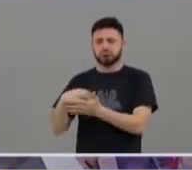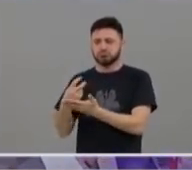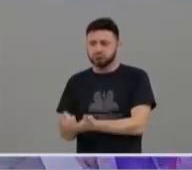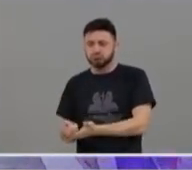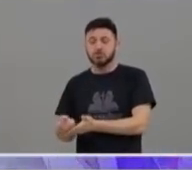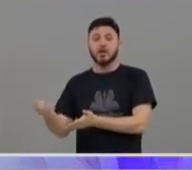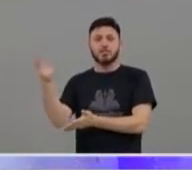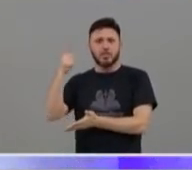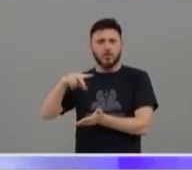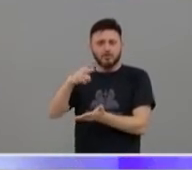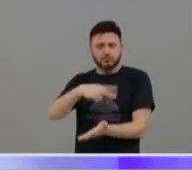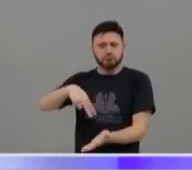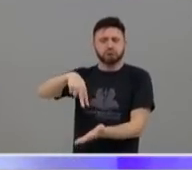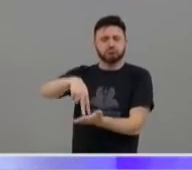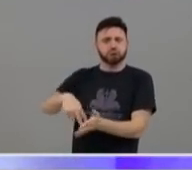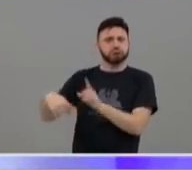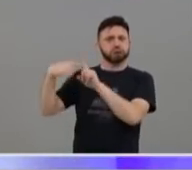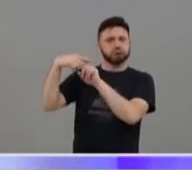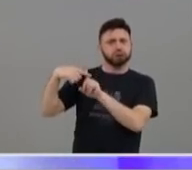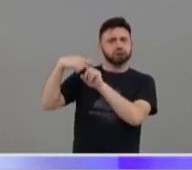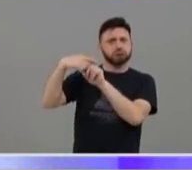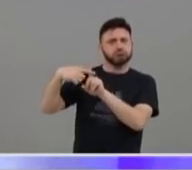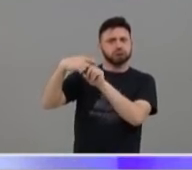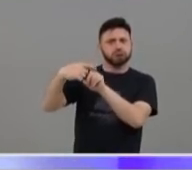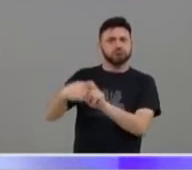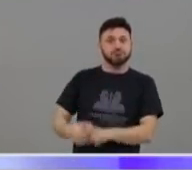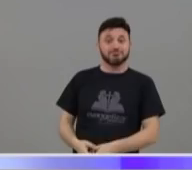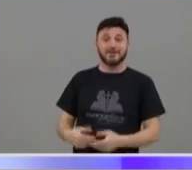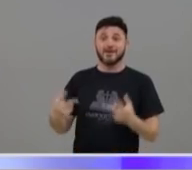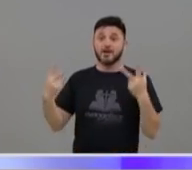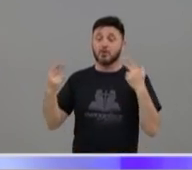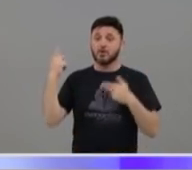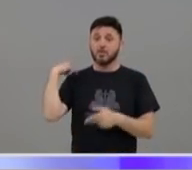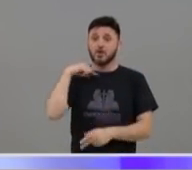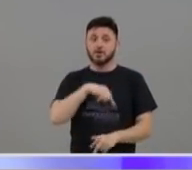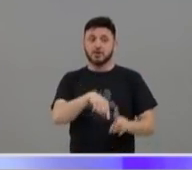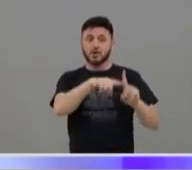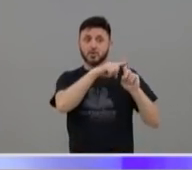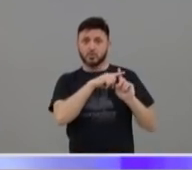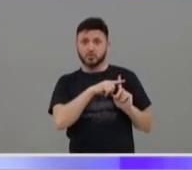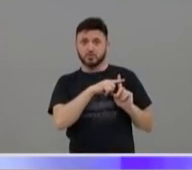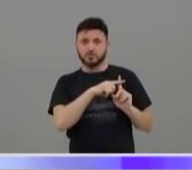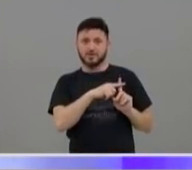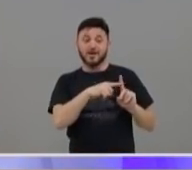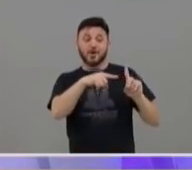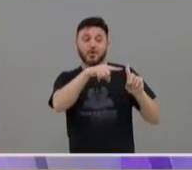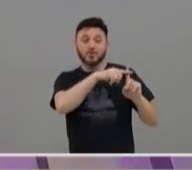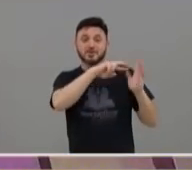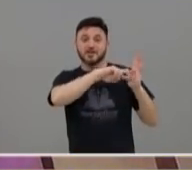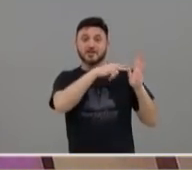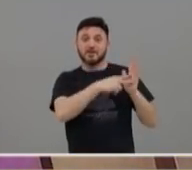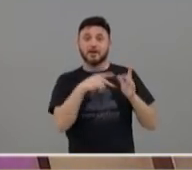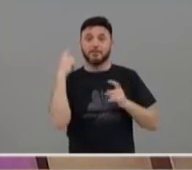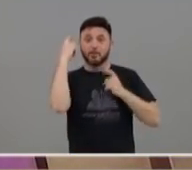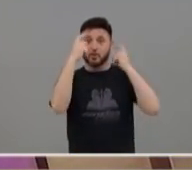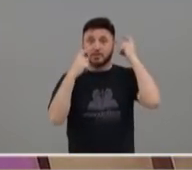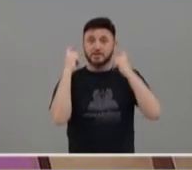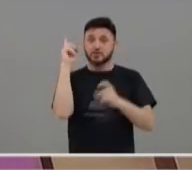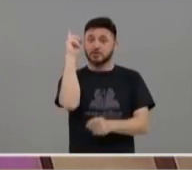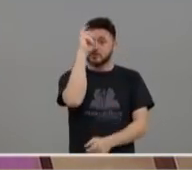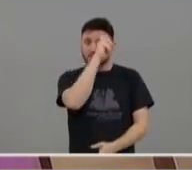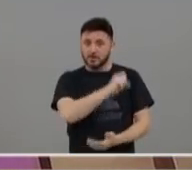A cruz que nós levamos, ela santifica a nossa história. Padre, mas às vezes é tão difícil. Eu não sei quais são suas